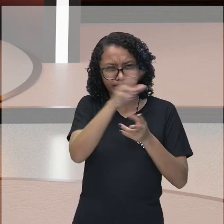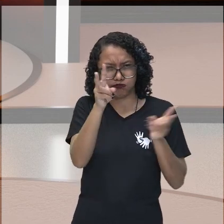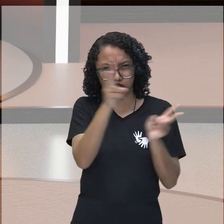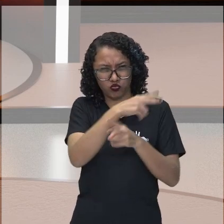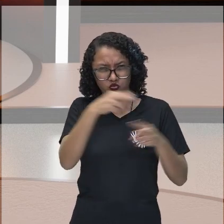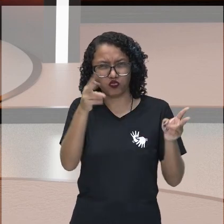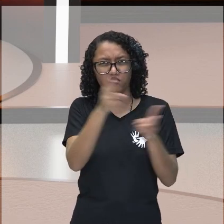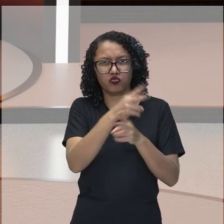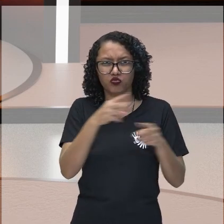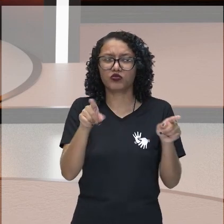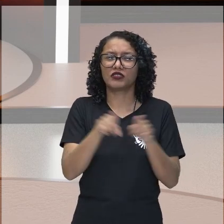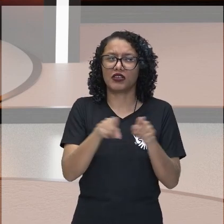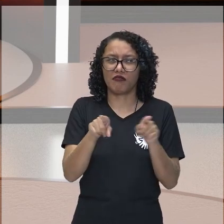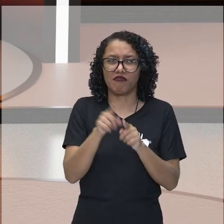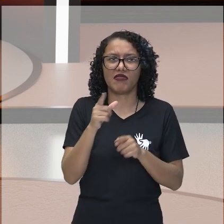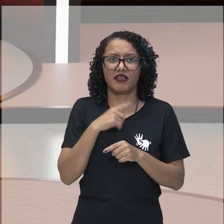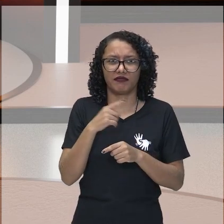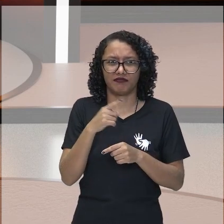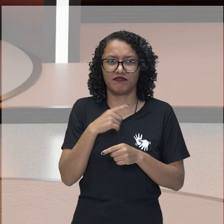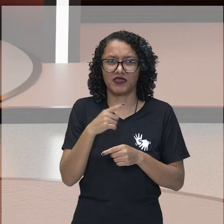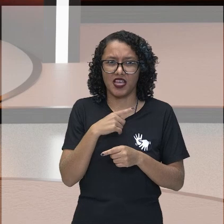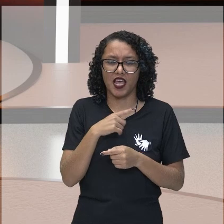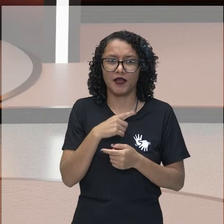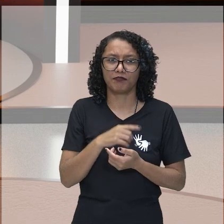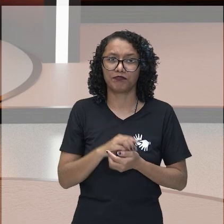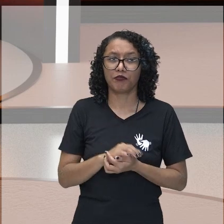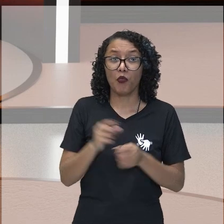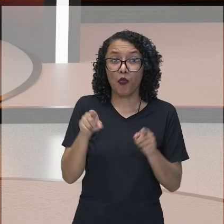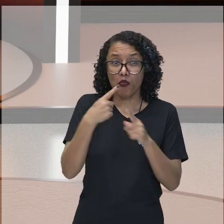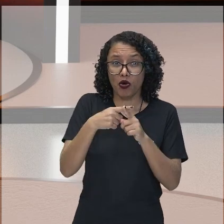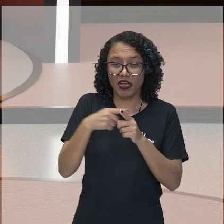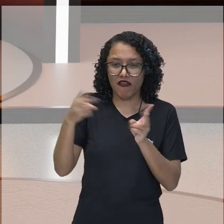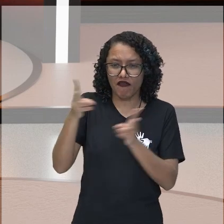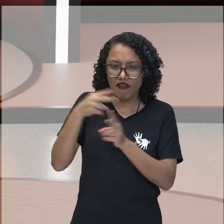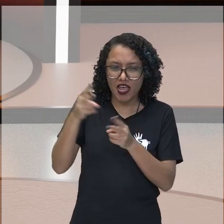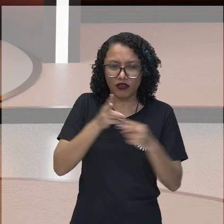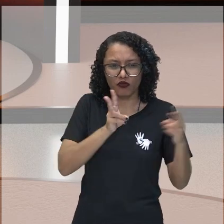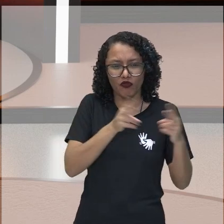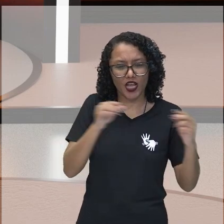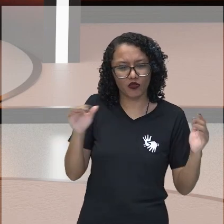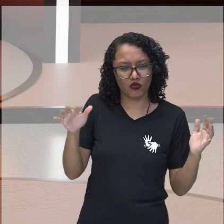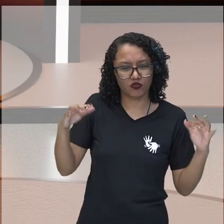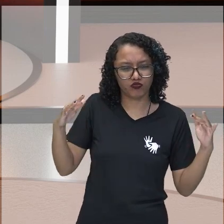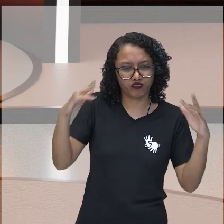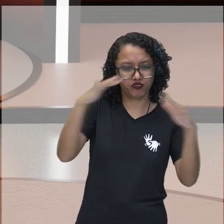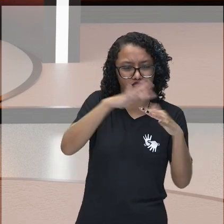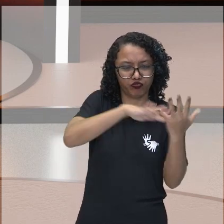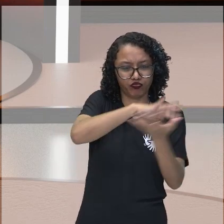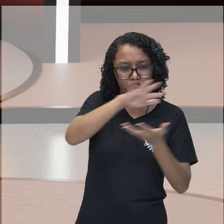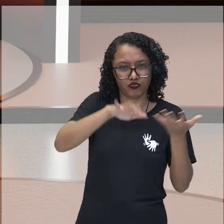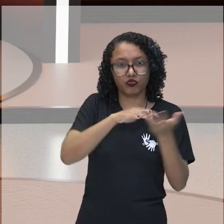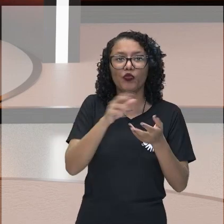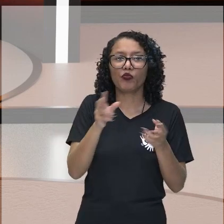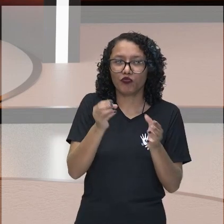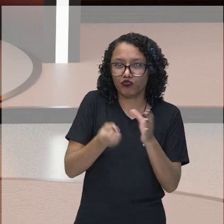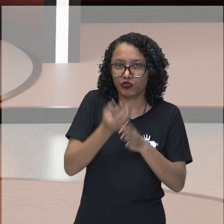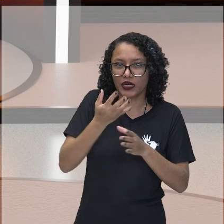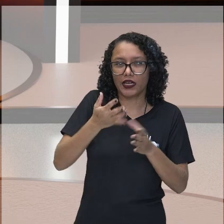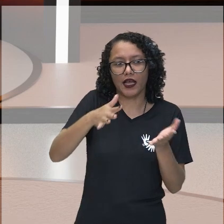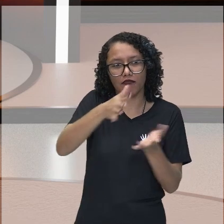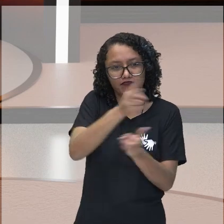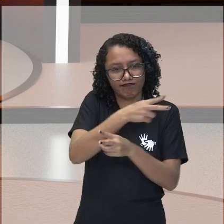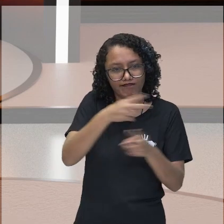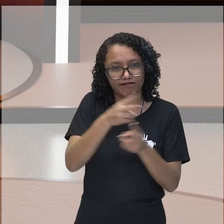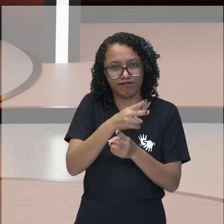né, ali, vindo massa polar, vindo massa quente, isso acaba provocando essas monções. O